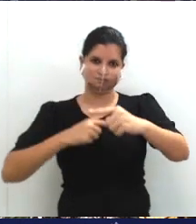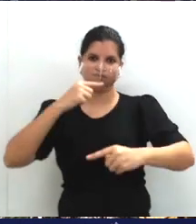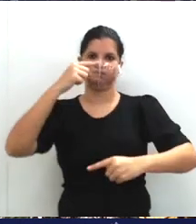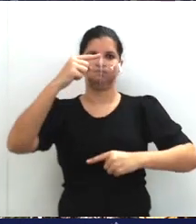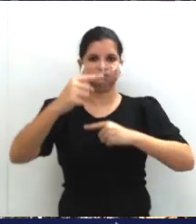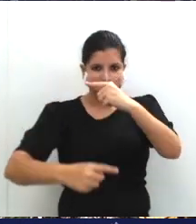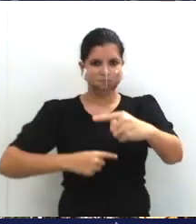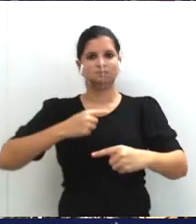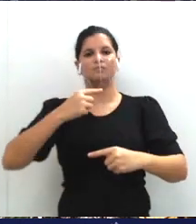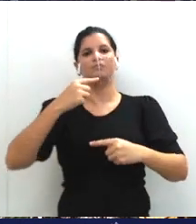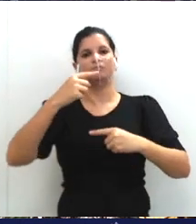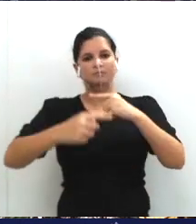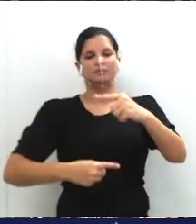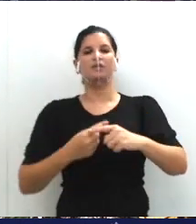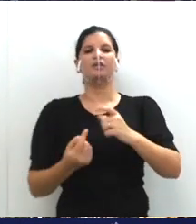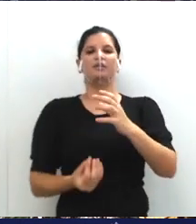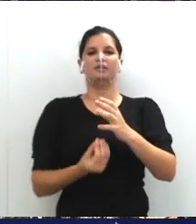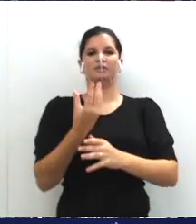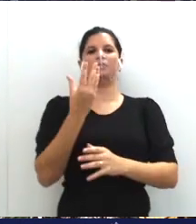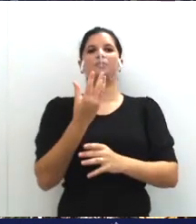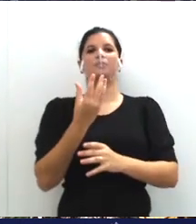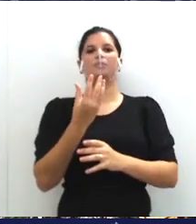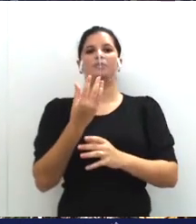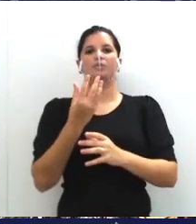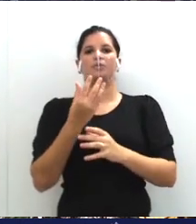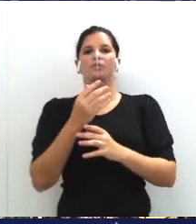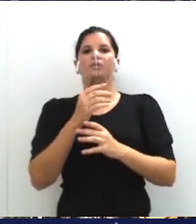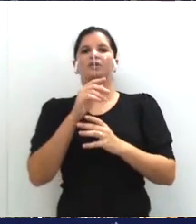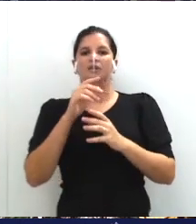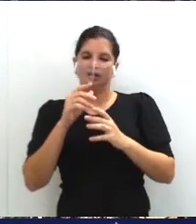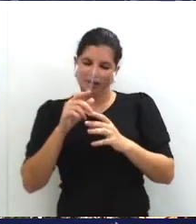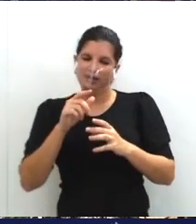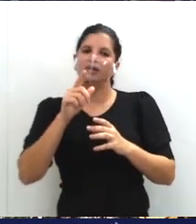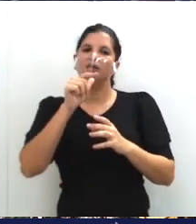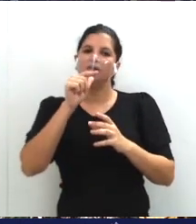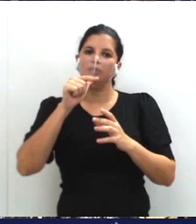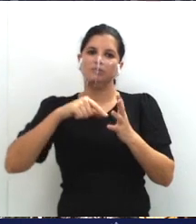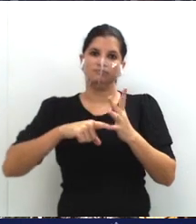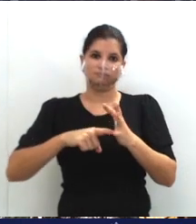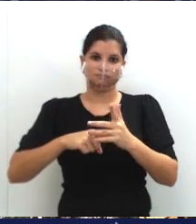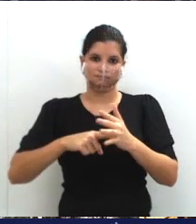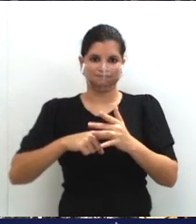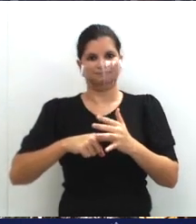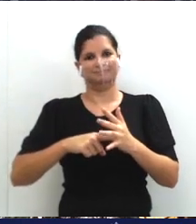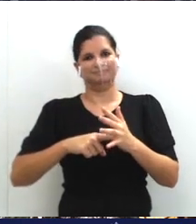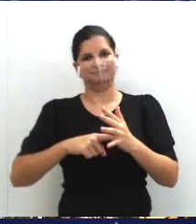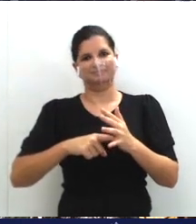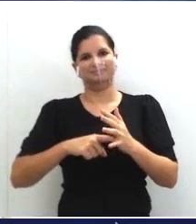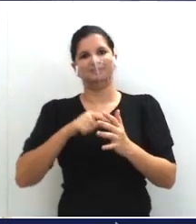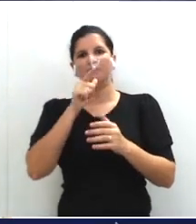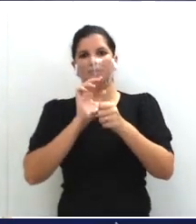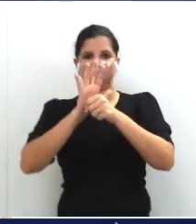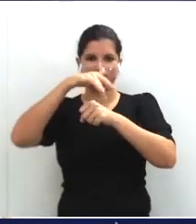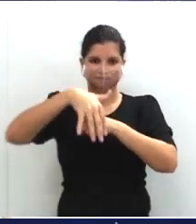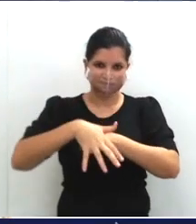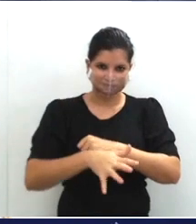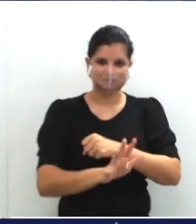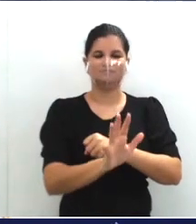da roda d'água, foram criadas as turbinas de usinas da hidrelétrica.